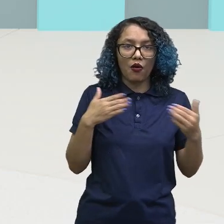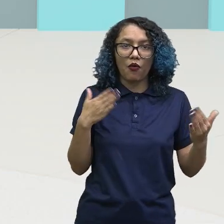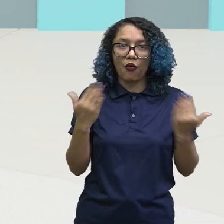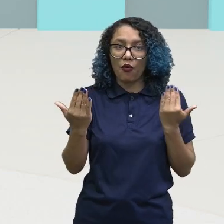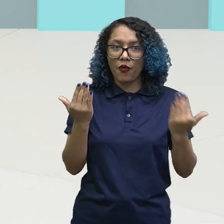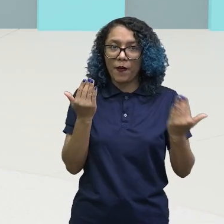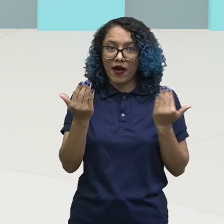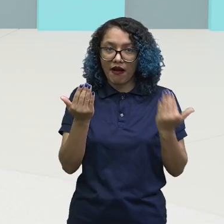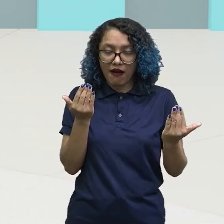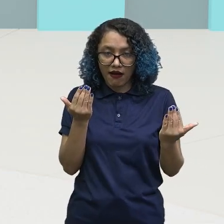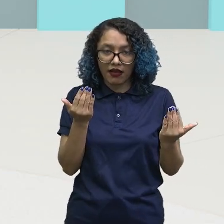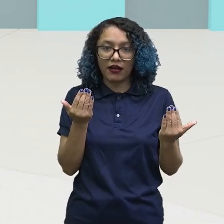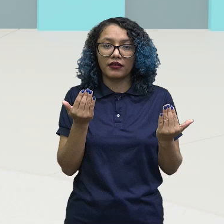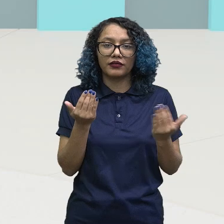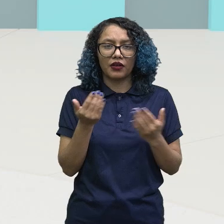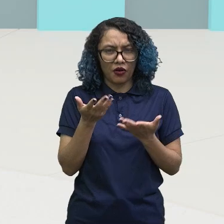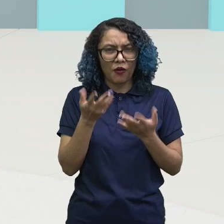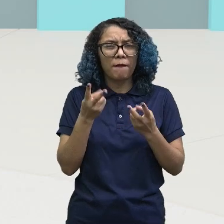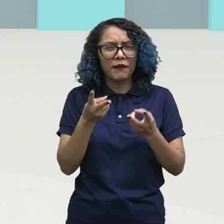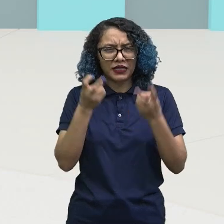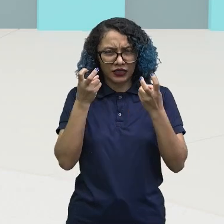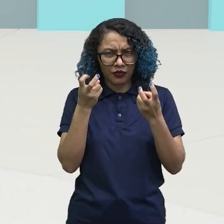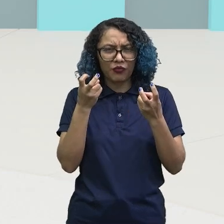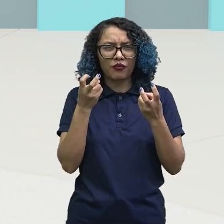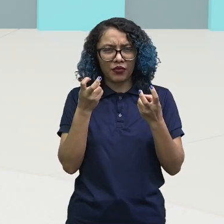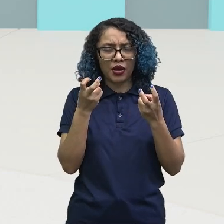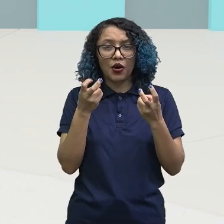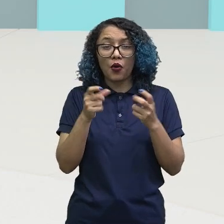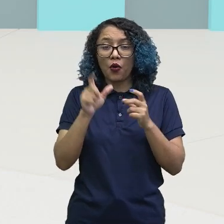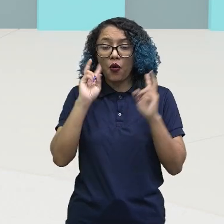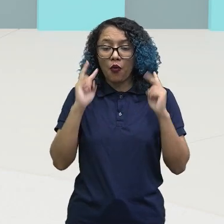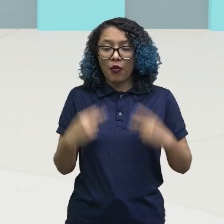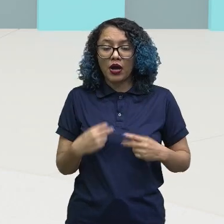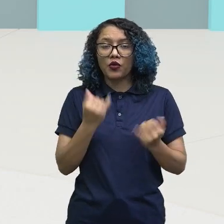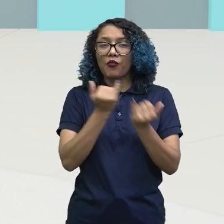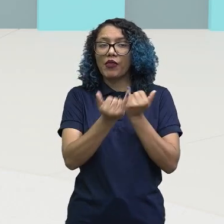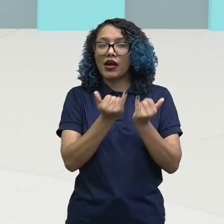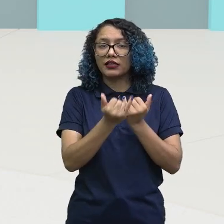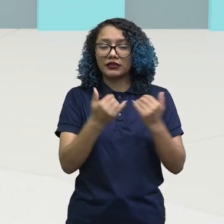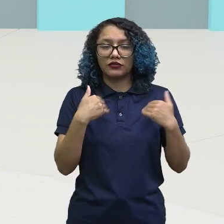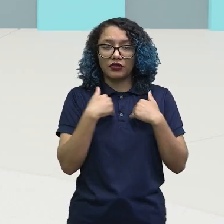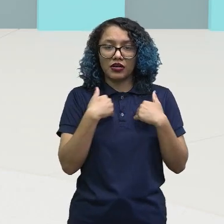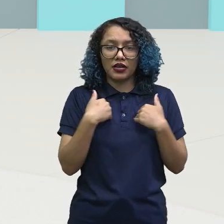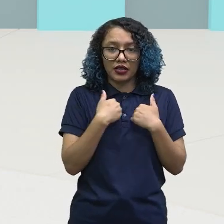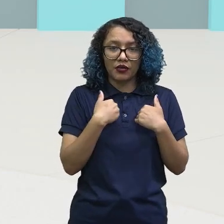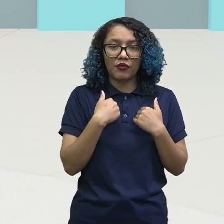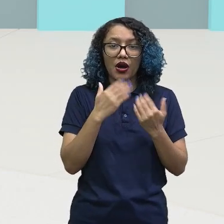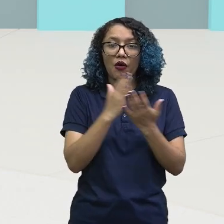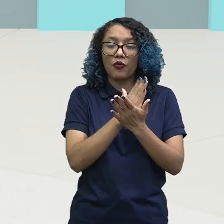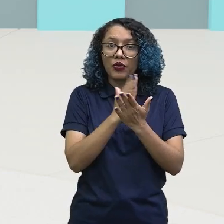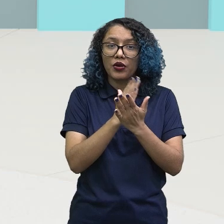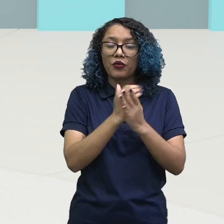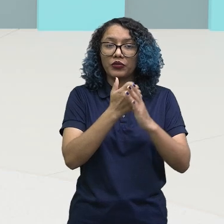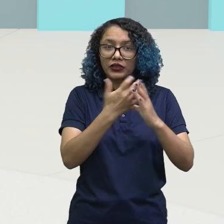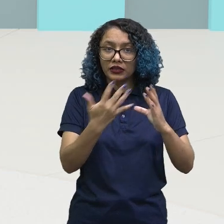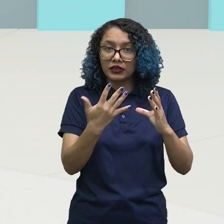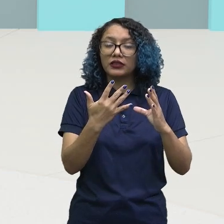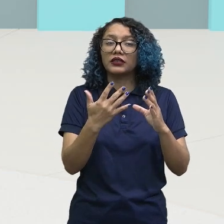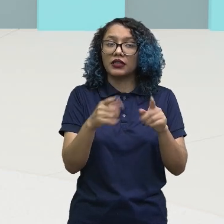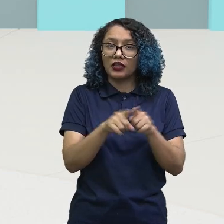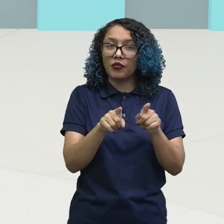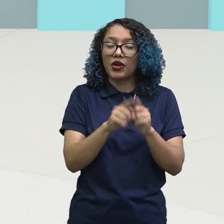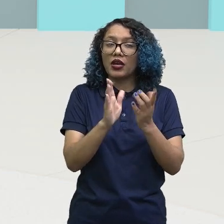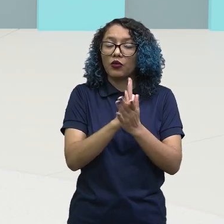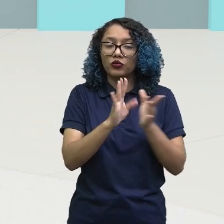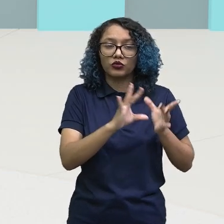vai reafirmando, estão vendo? O ser humano é parecido a um animal em determinada condição, em determinado contexto, por isso que existe